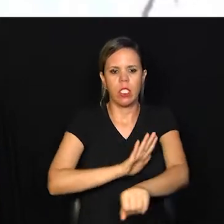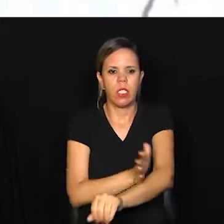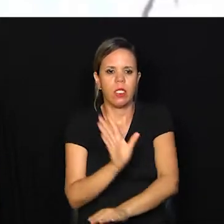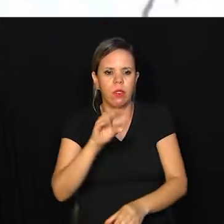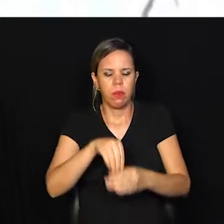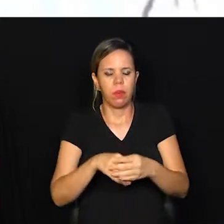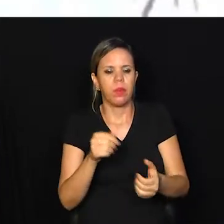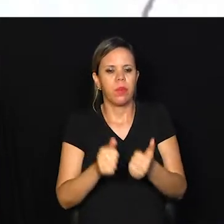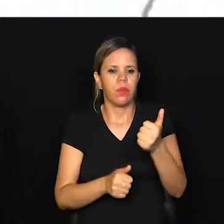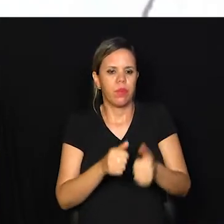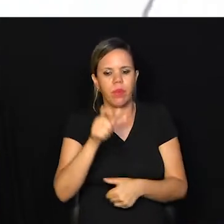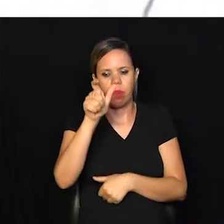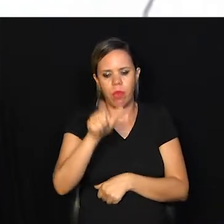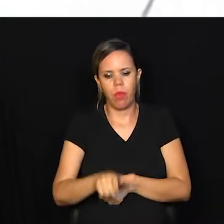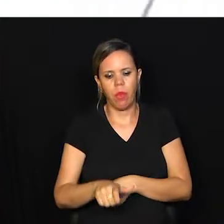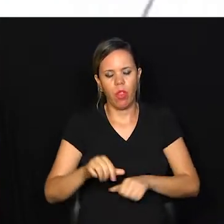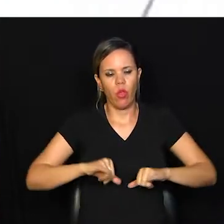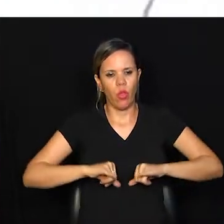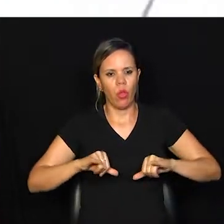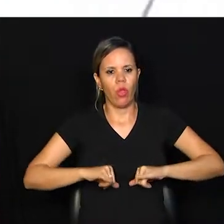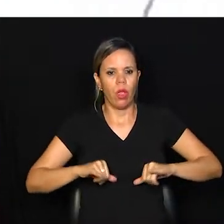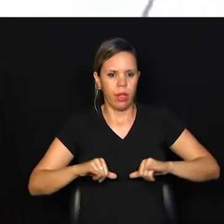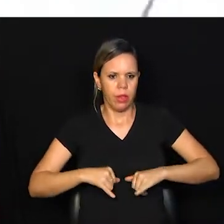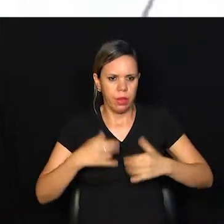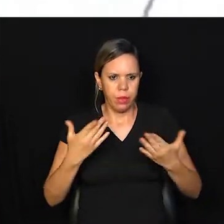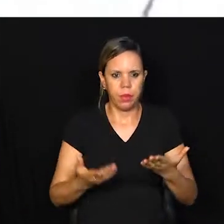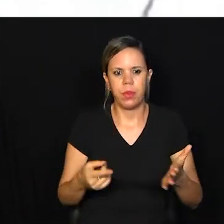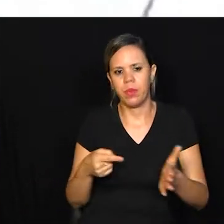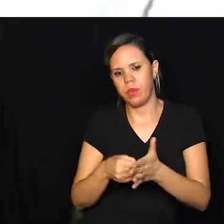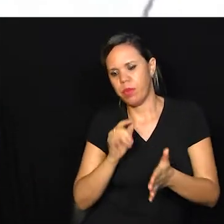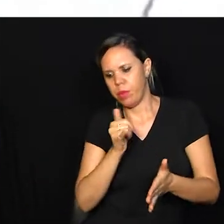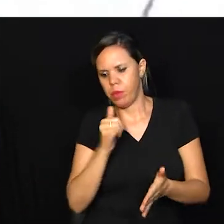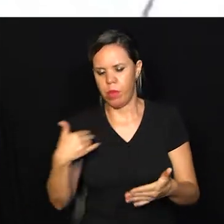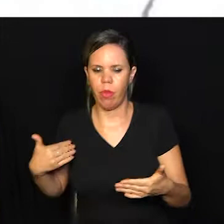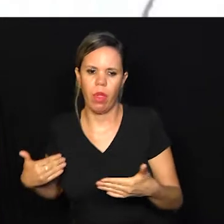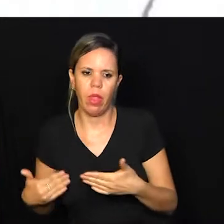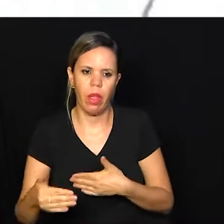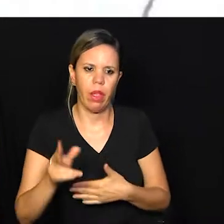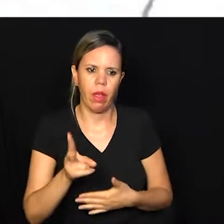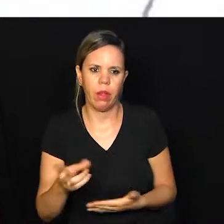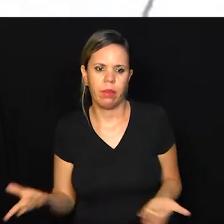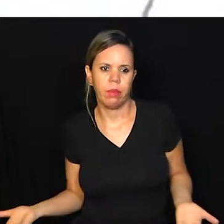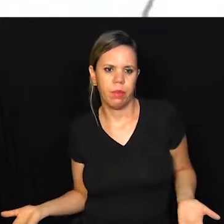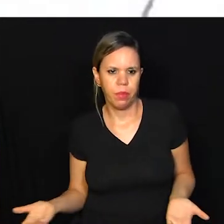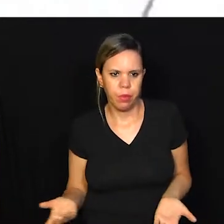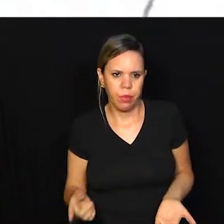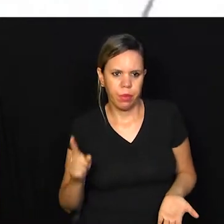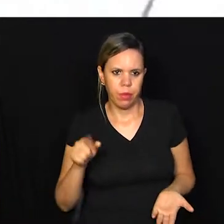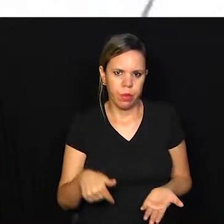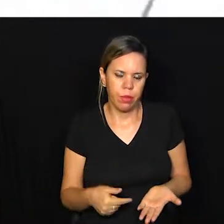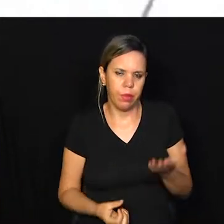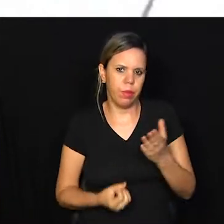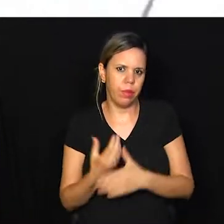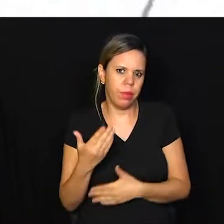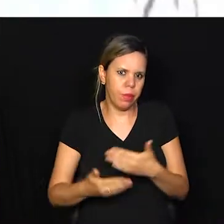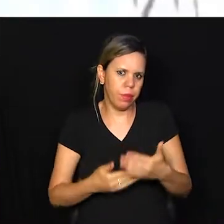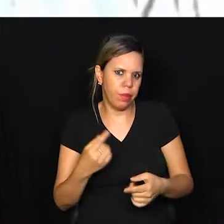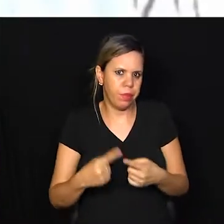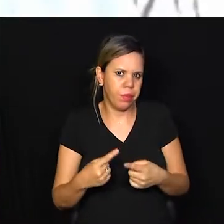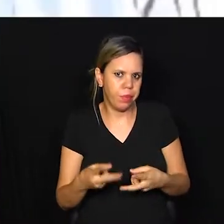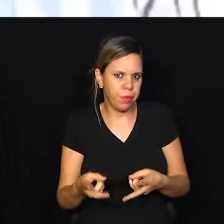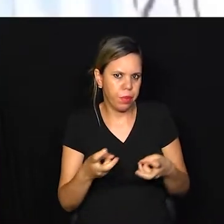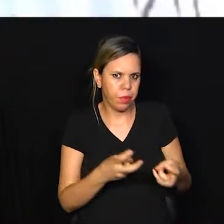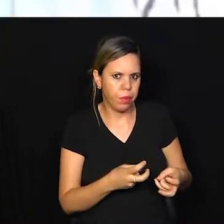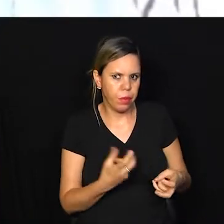racismo. Então, um jogador que sofre racismo, ele vem denunciando. E isso está ocorrendo porque ele está